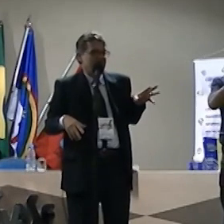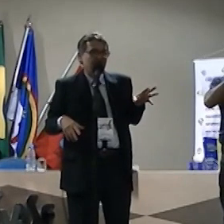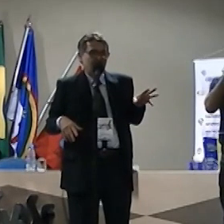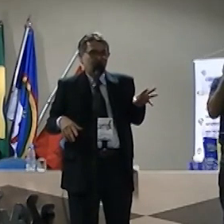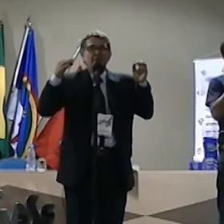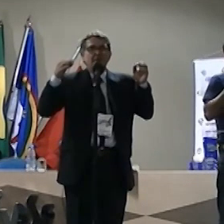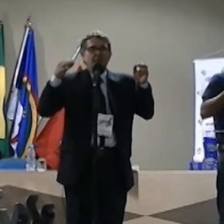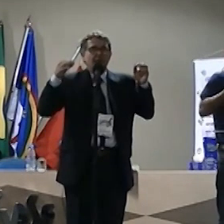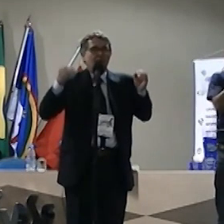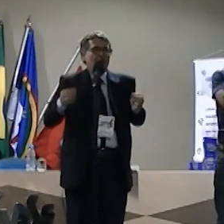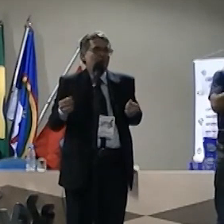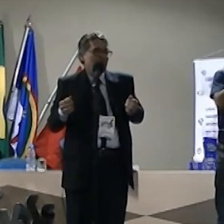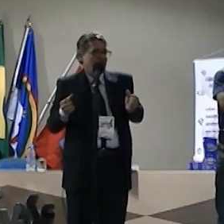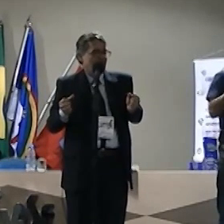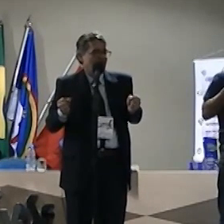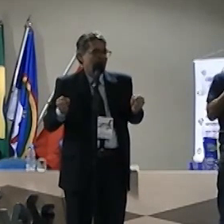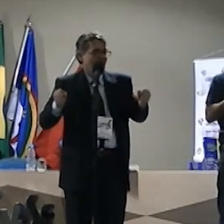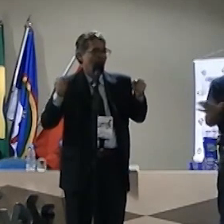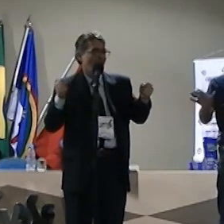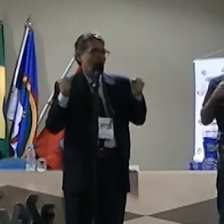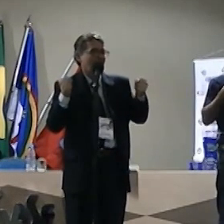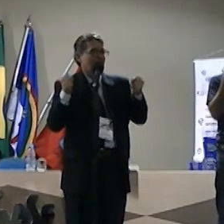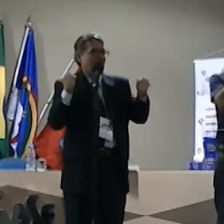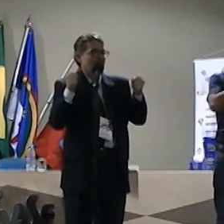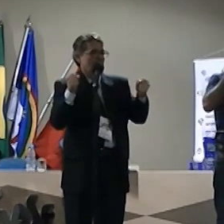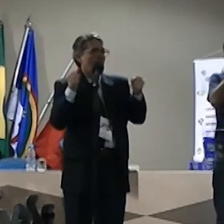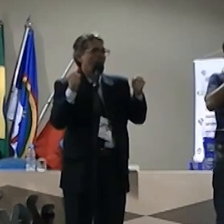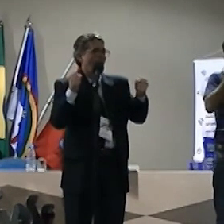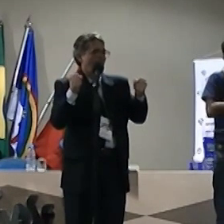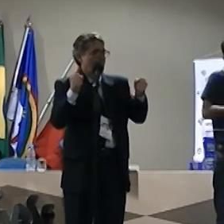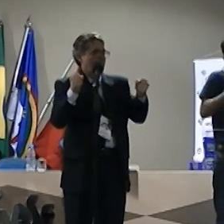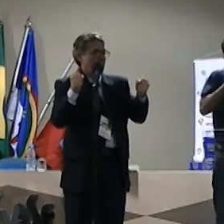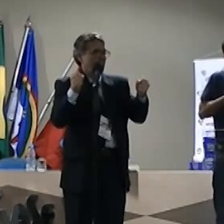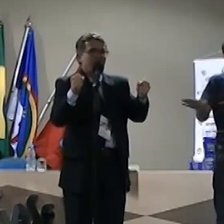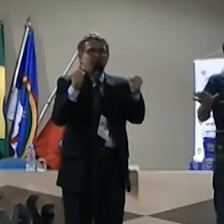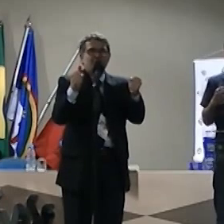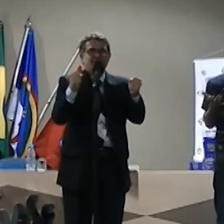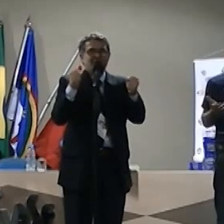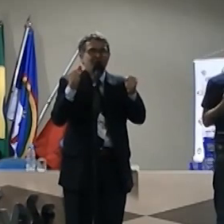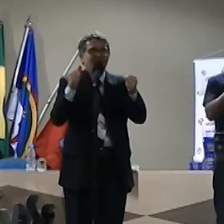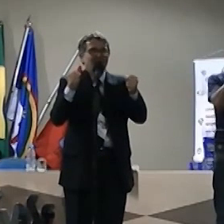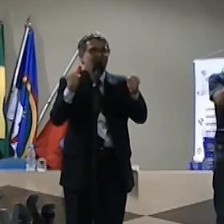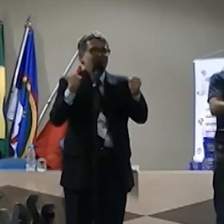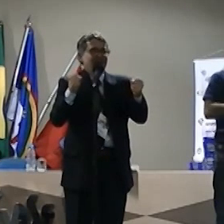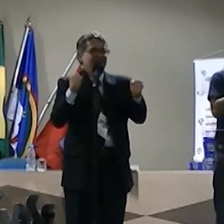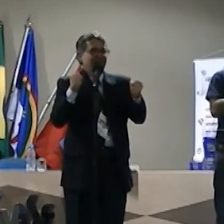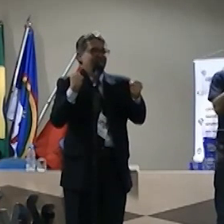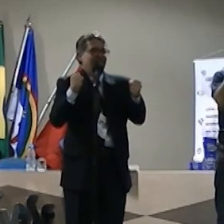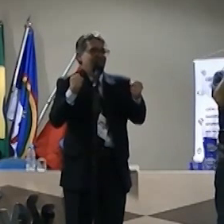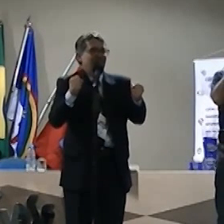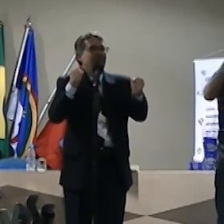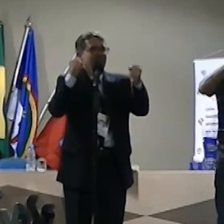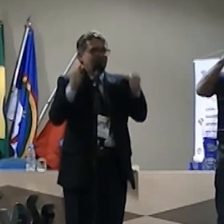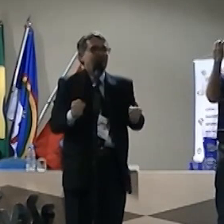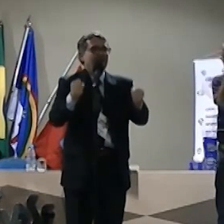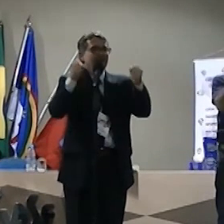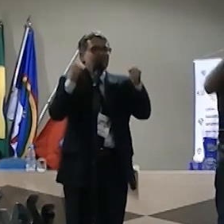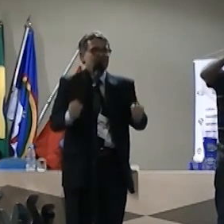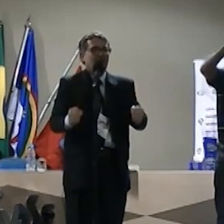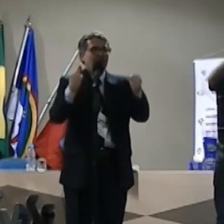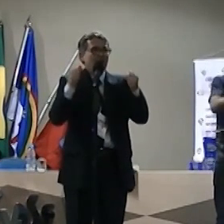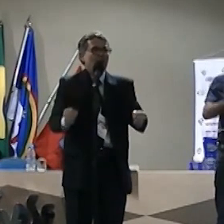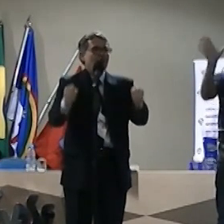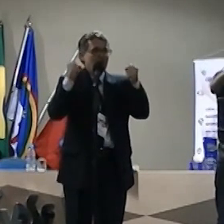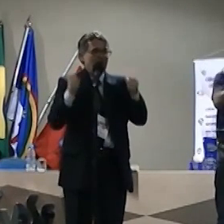São Francisco. Próximo ano nós faremos um congresso nacional, porque vocês estão aqui para dar essa certeza que a gente tem